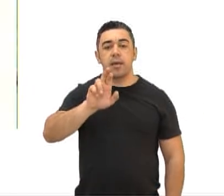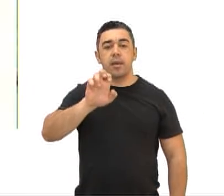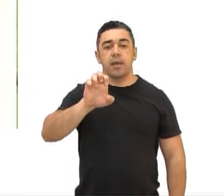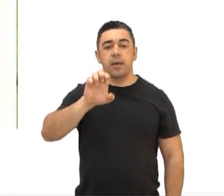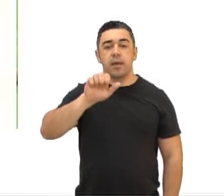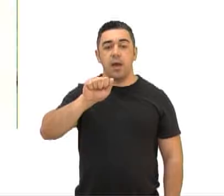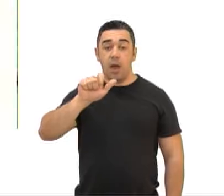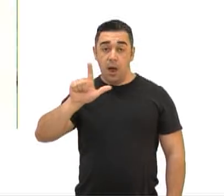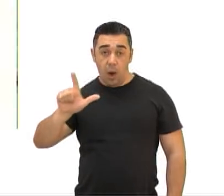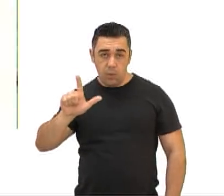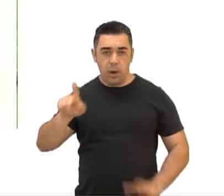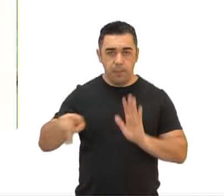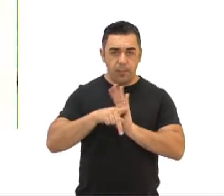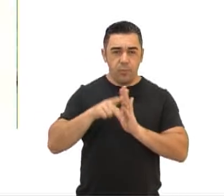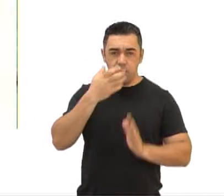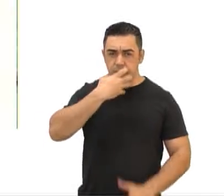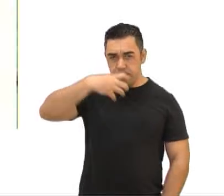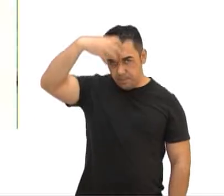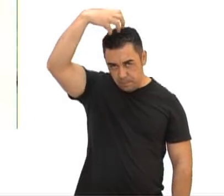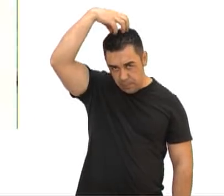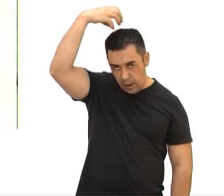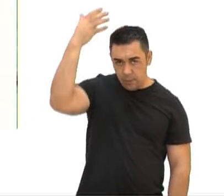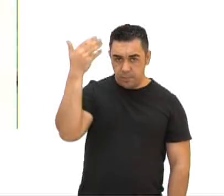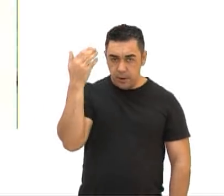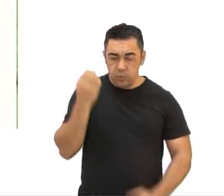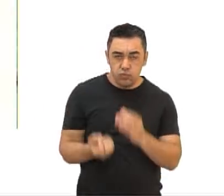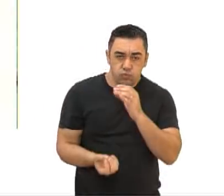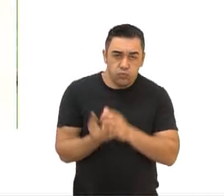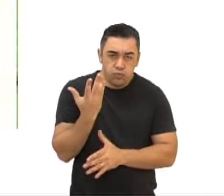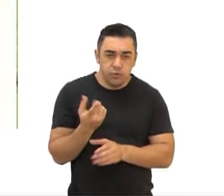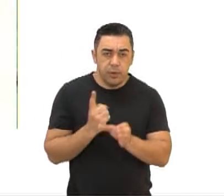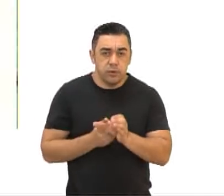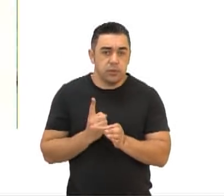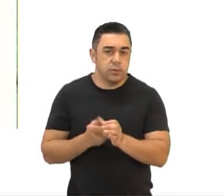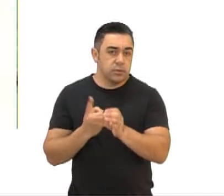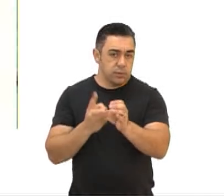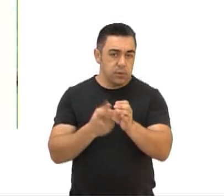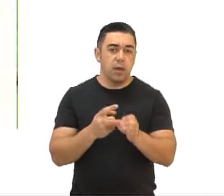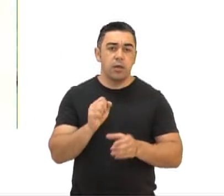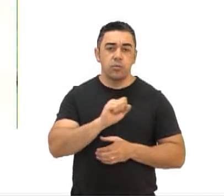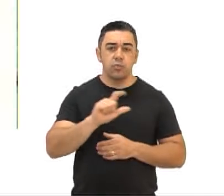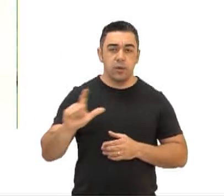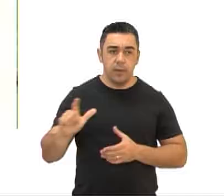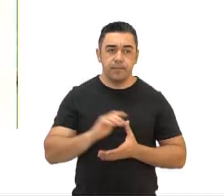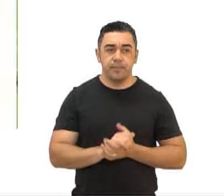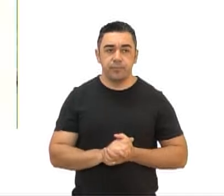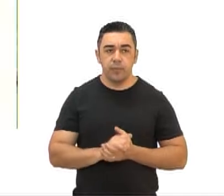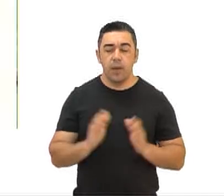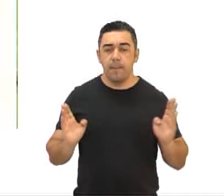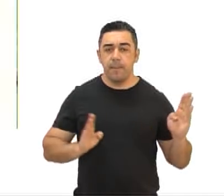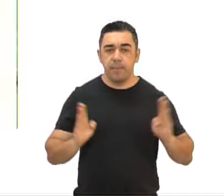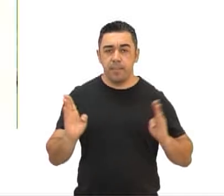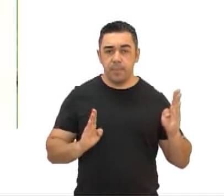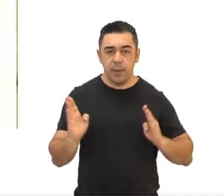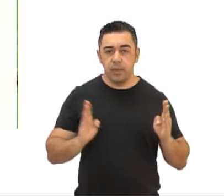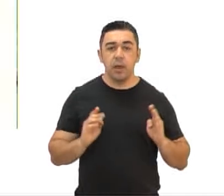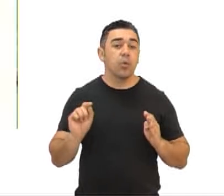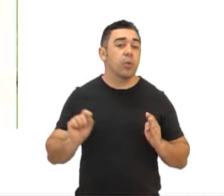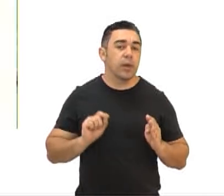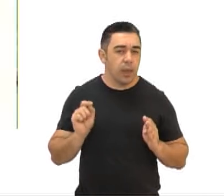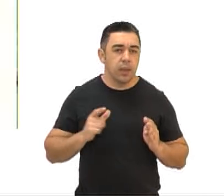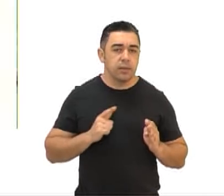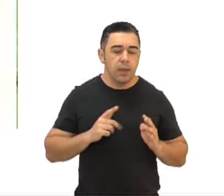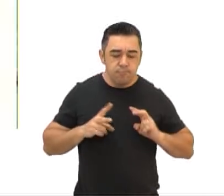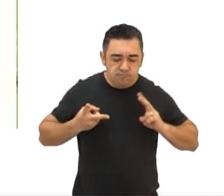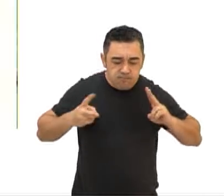aqui? E que reflete na ocupação, no surgimento de cidades na região sudeste, no período da mineração. Então,